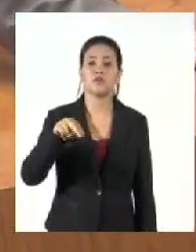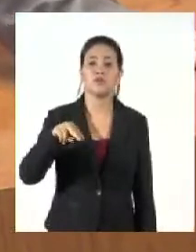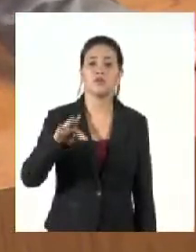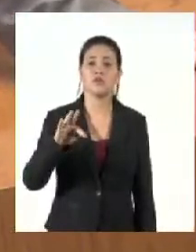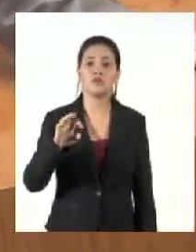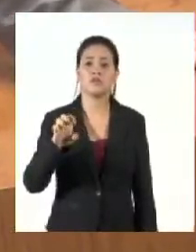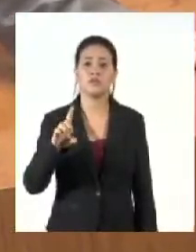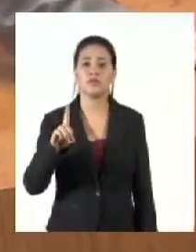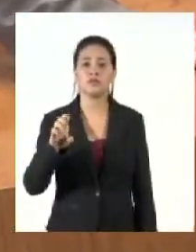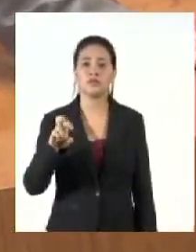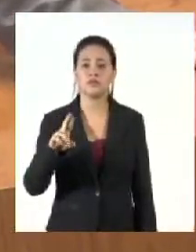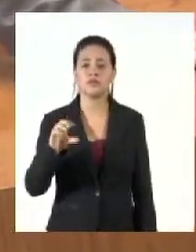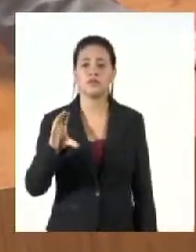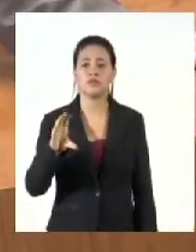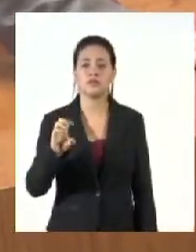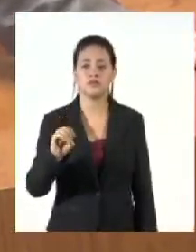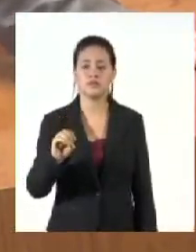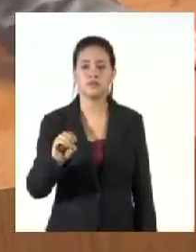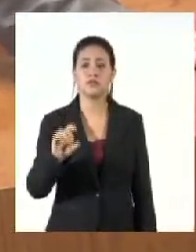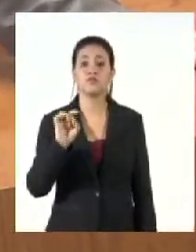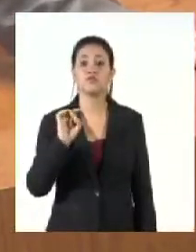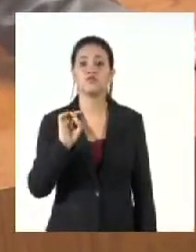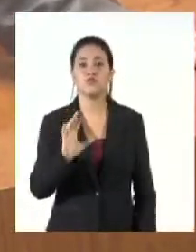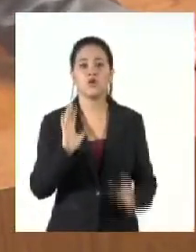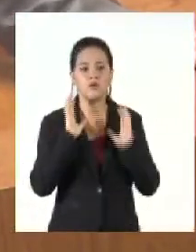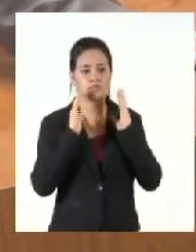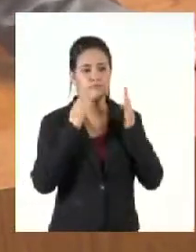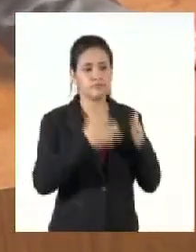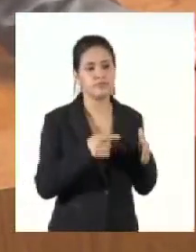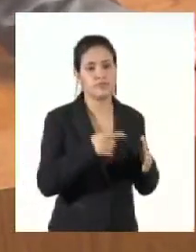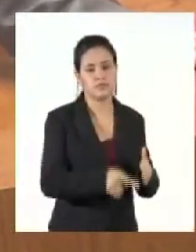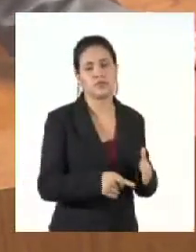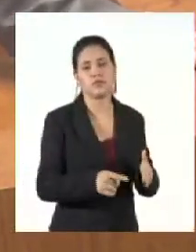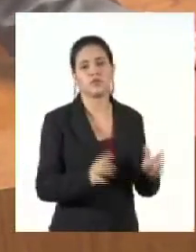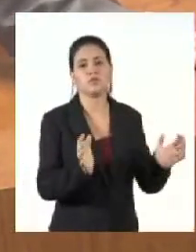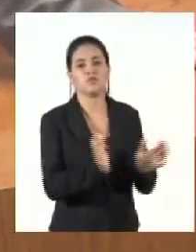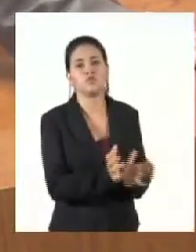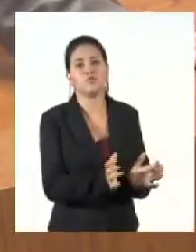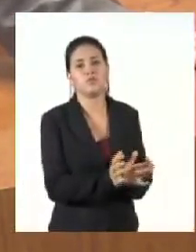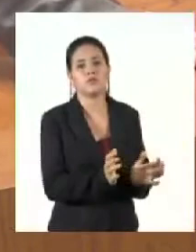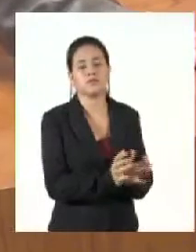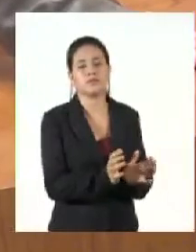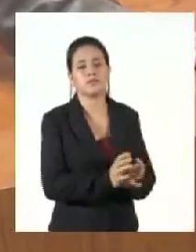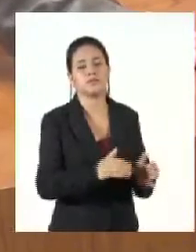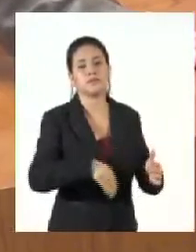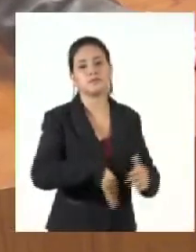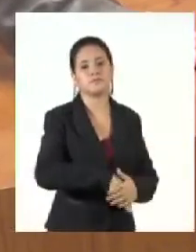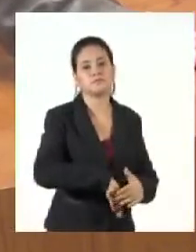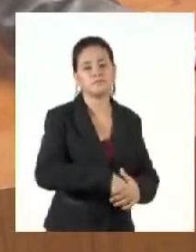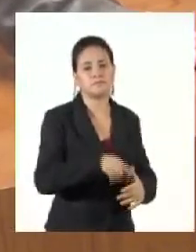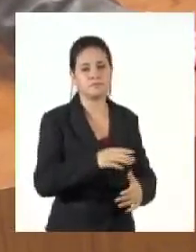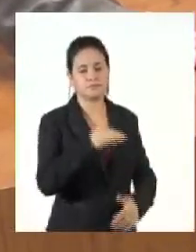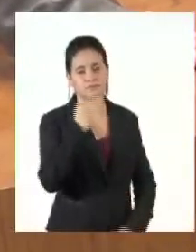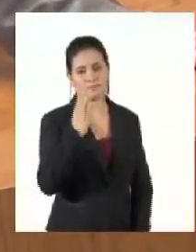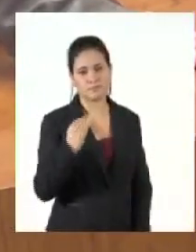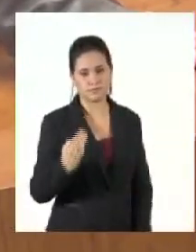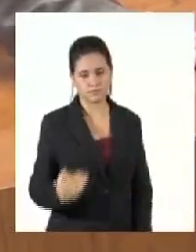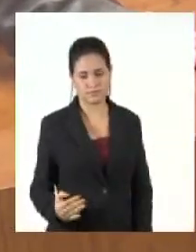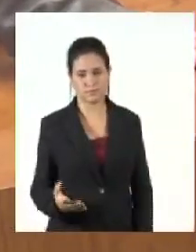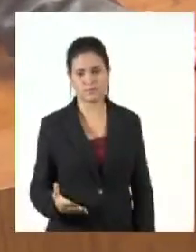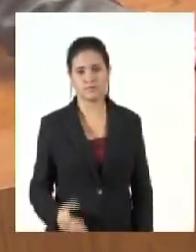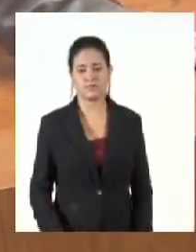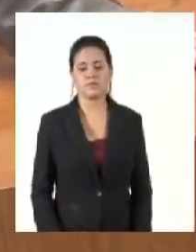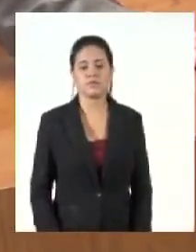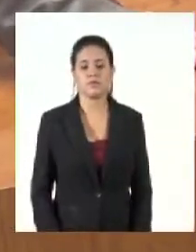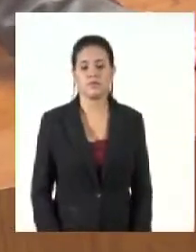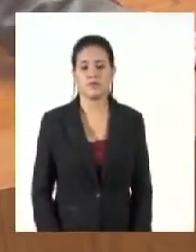seleção. Isso é claro, partindo do pressuposto enganoso que já tal não ocorre há muito tempo. Muita gente ficou cativada por tal